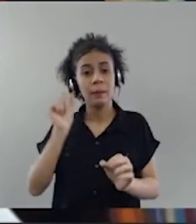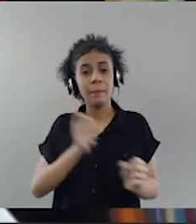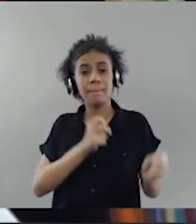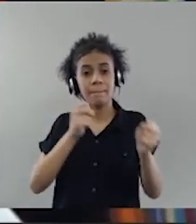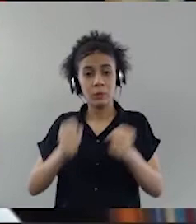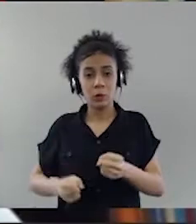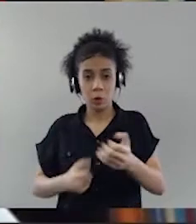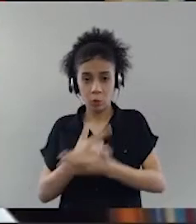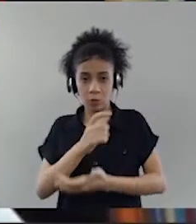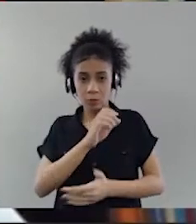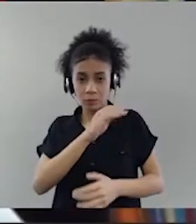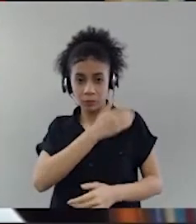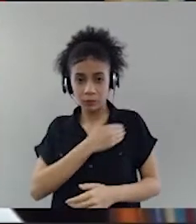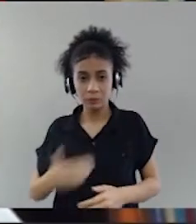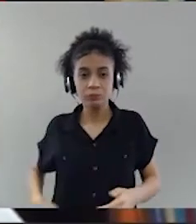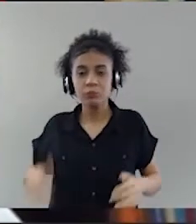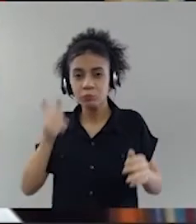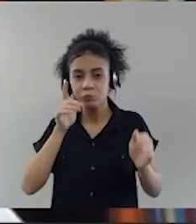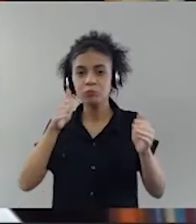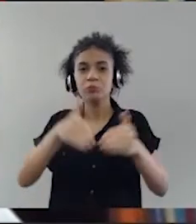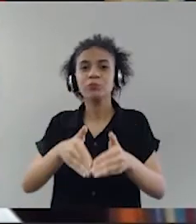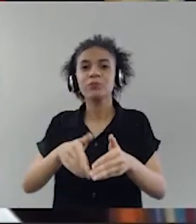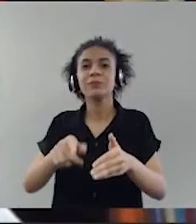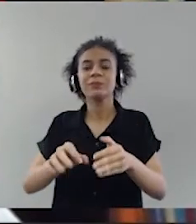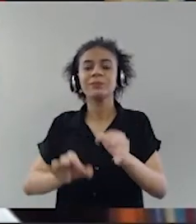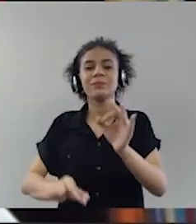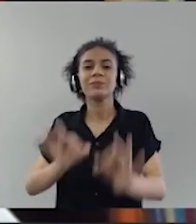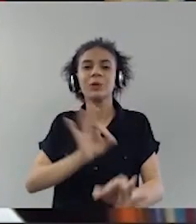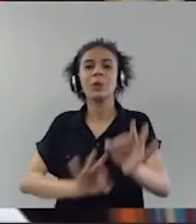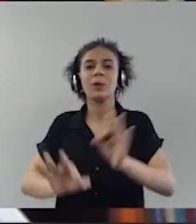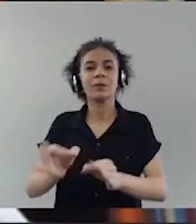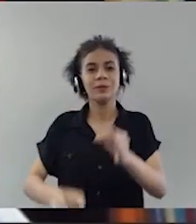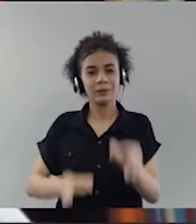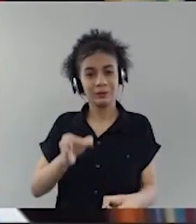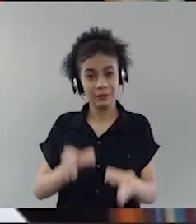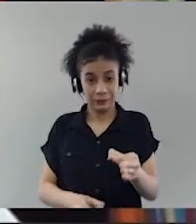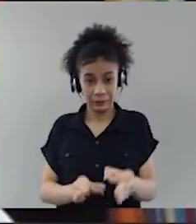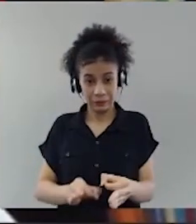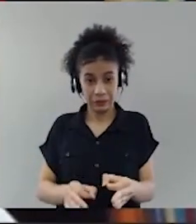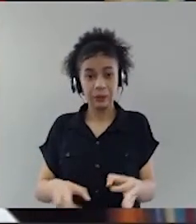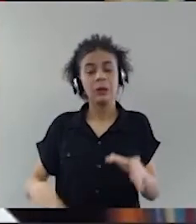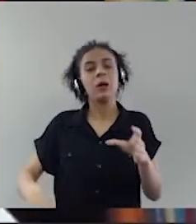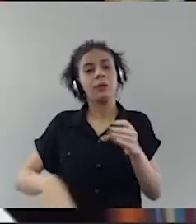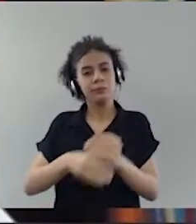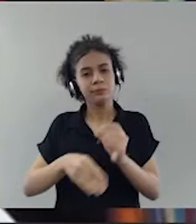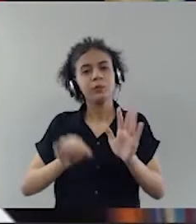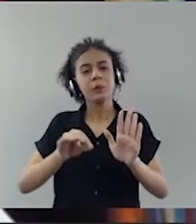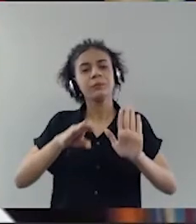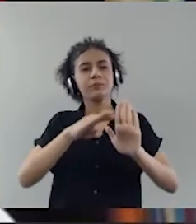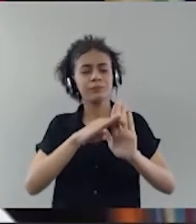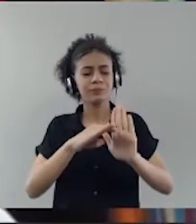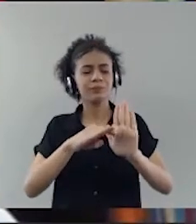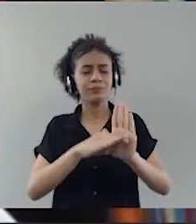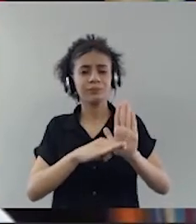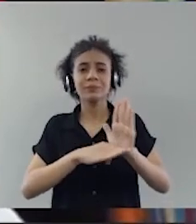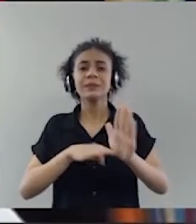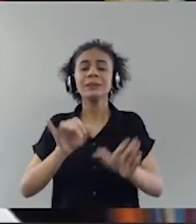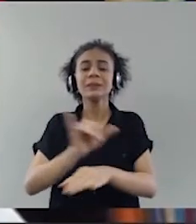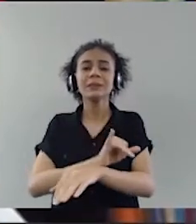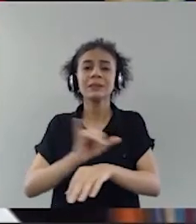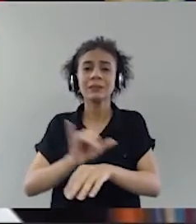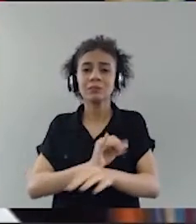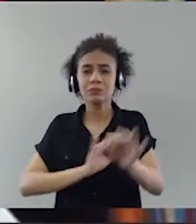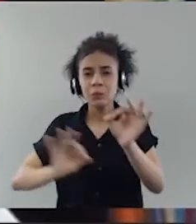do Estado ele alcance finalidades outras consagradas no ordenamento jurídico. Isso inclui as etapas, essa estratégia de planejamento,